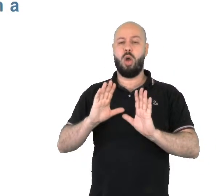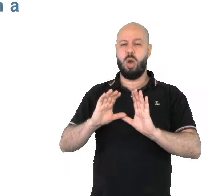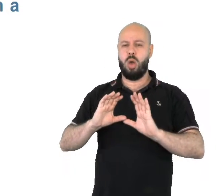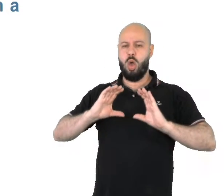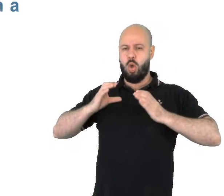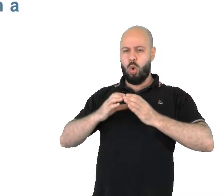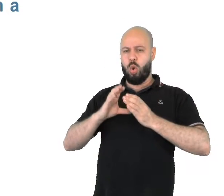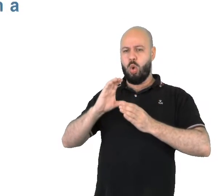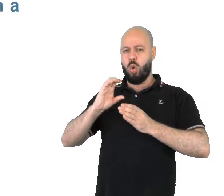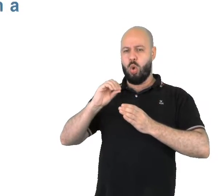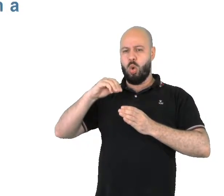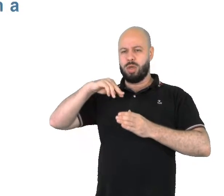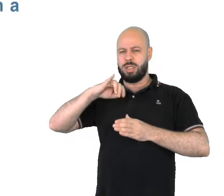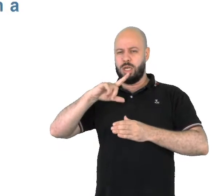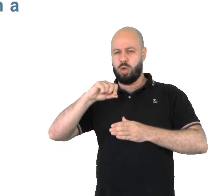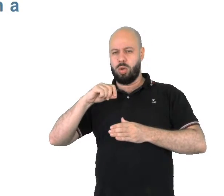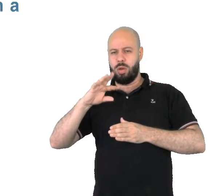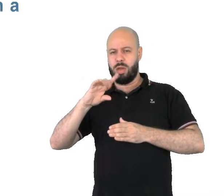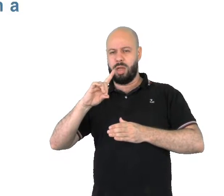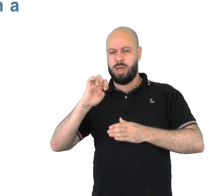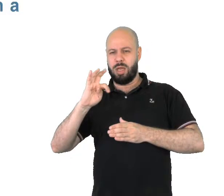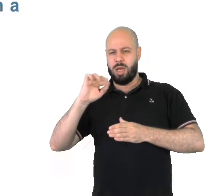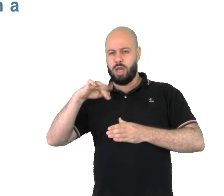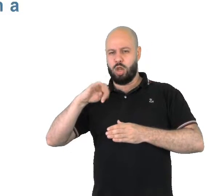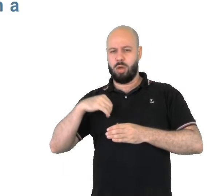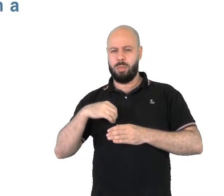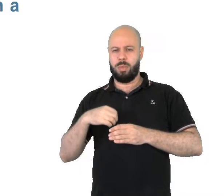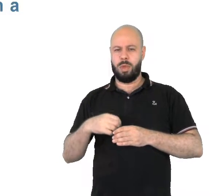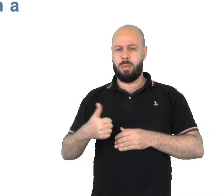Trento, pessoal, entre 1500 e